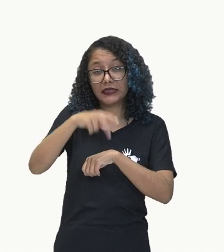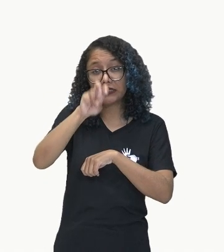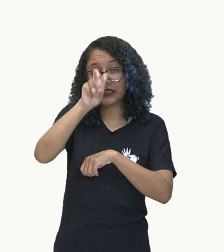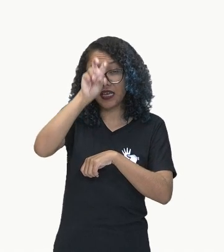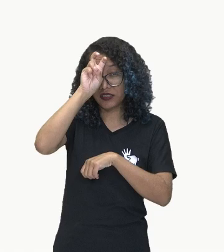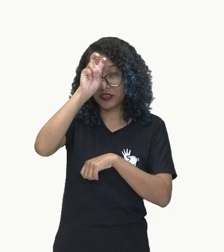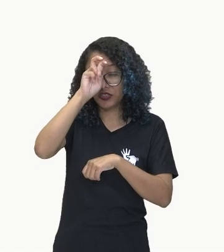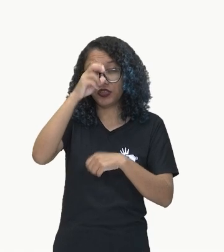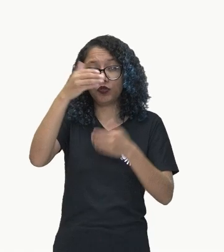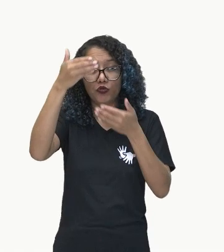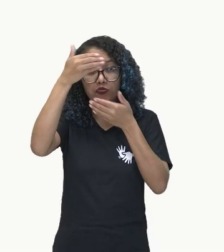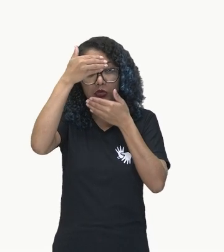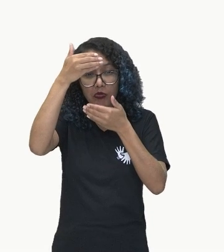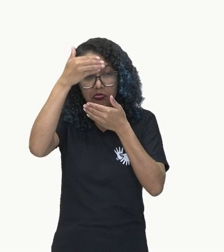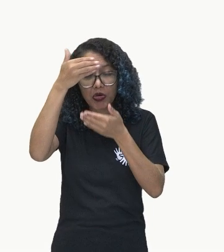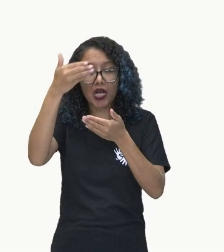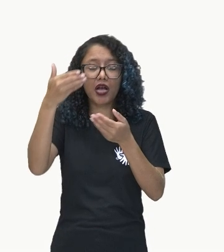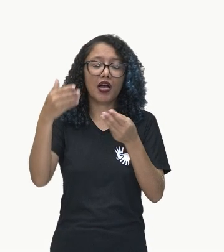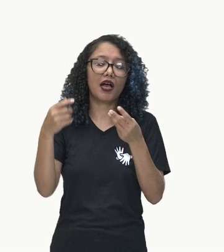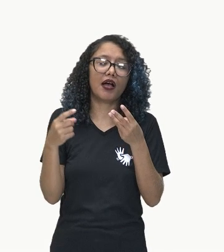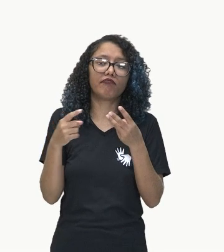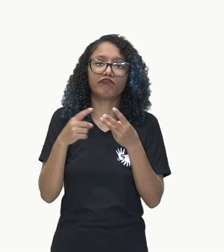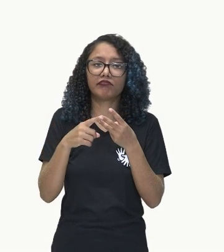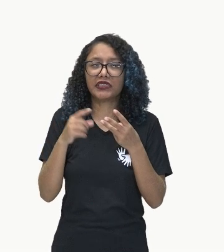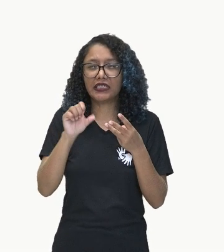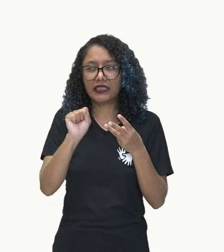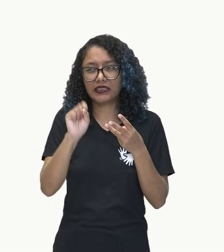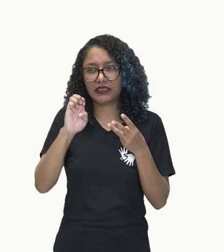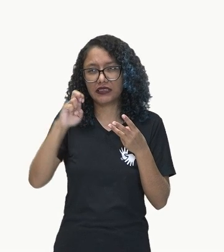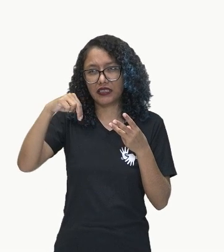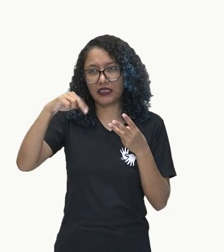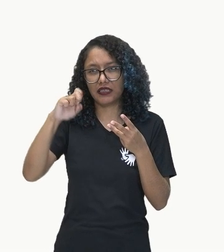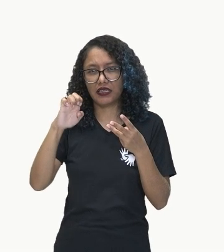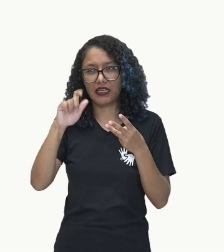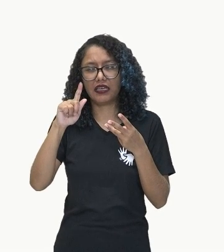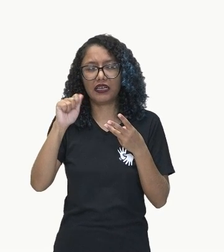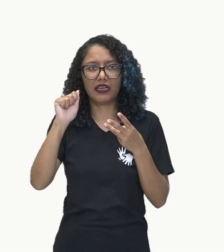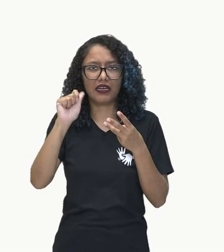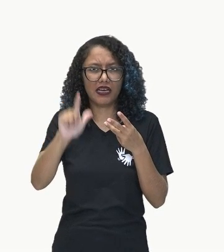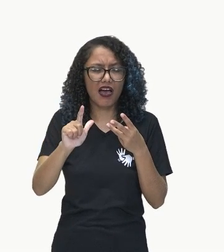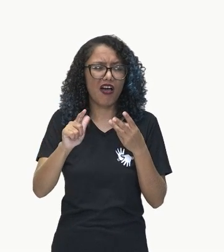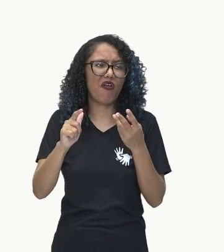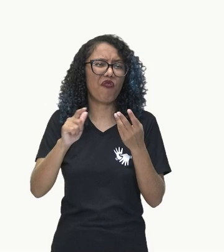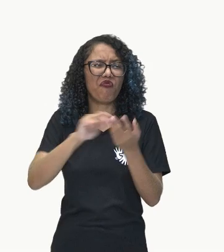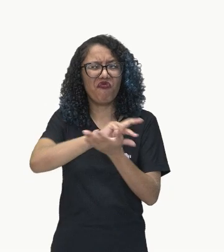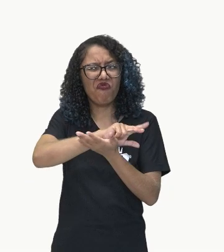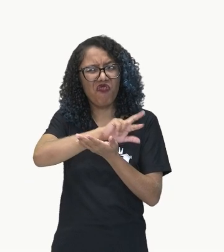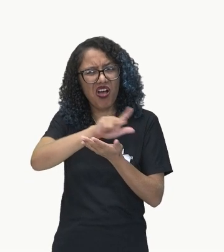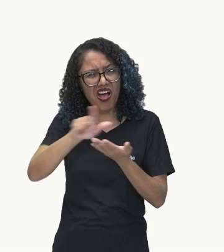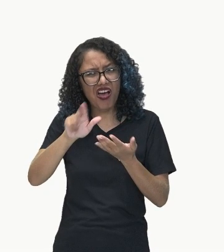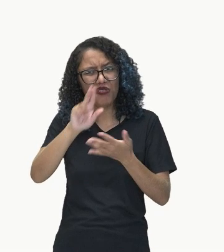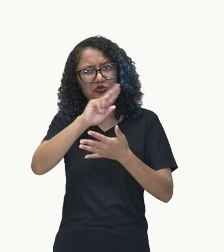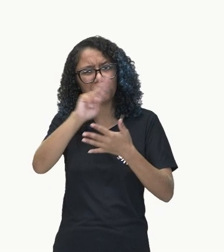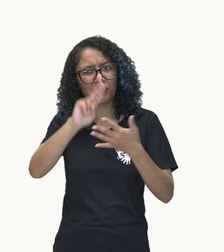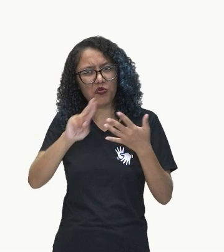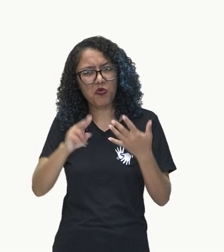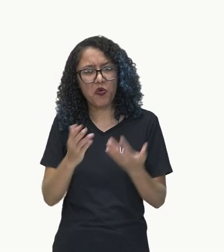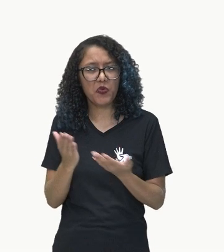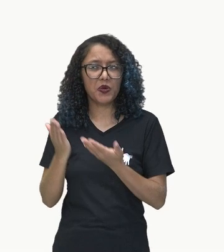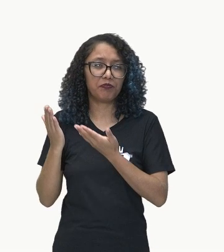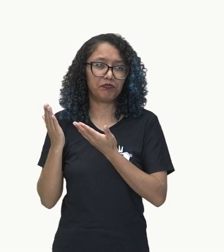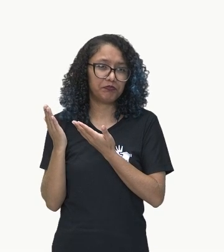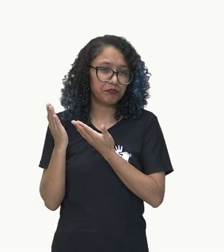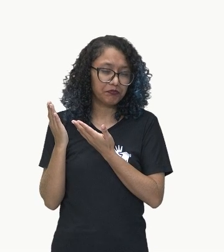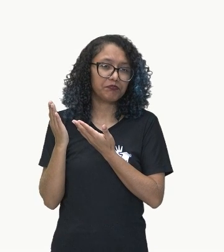Marrocos, Mauritânia, Senegal, Guiné-Bissau, Guiné, Serra Leoa, Libéria,